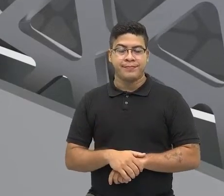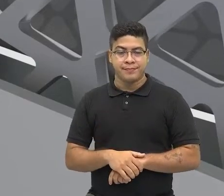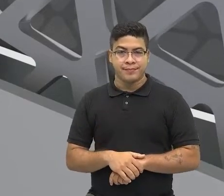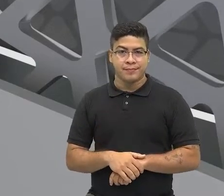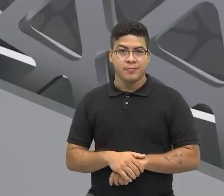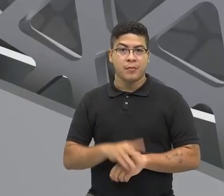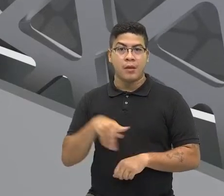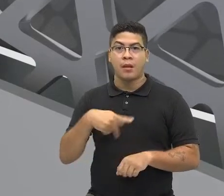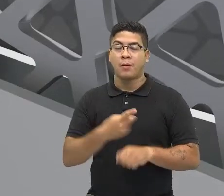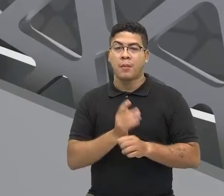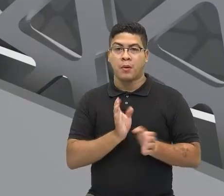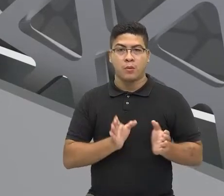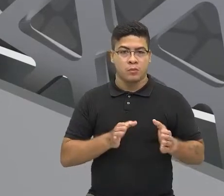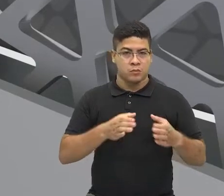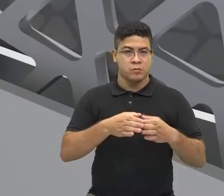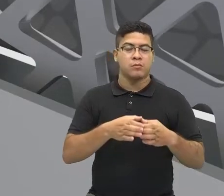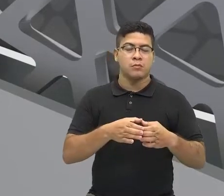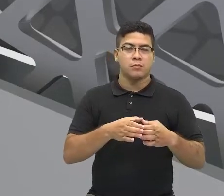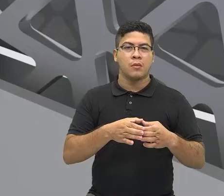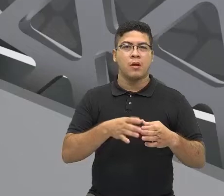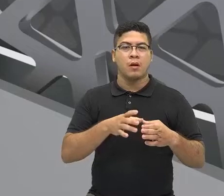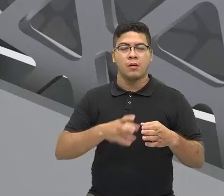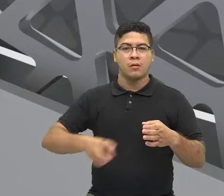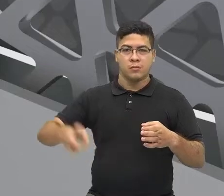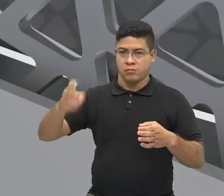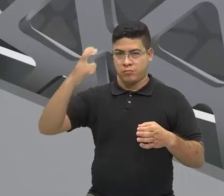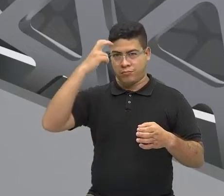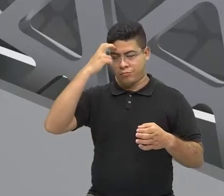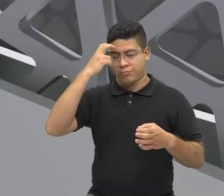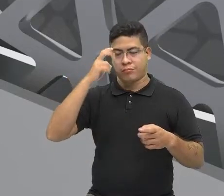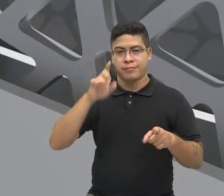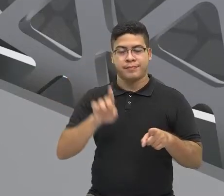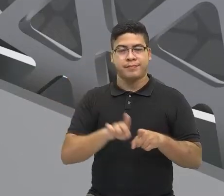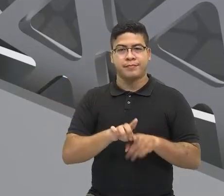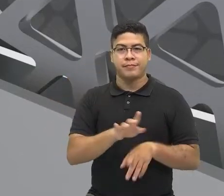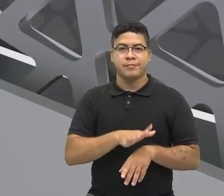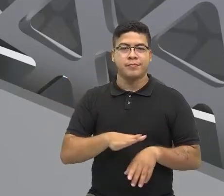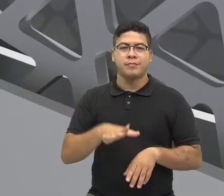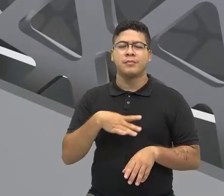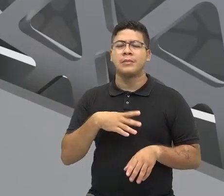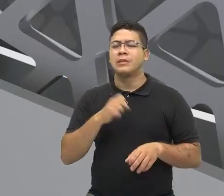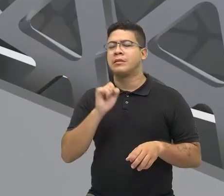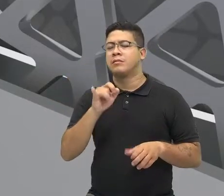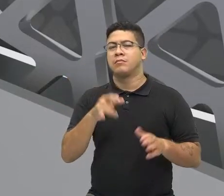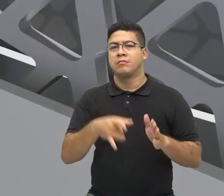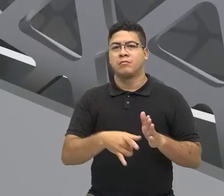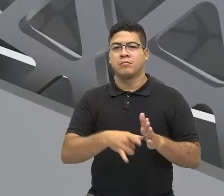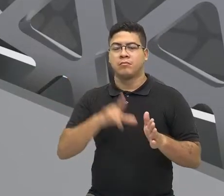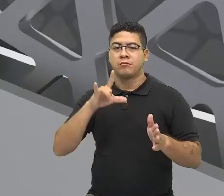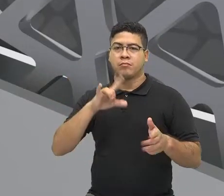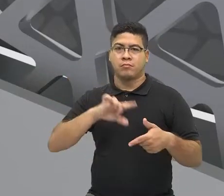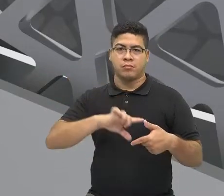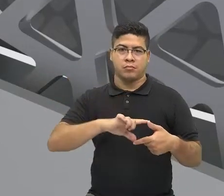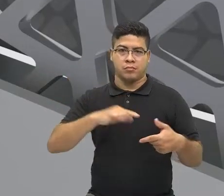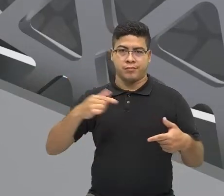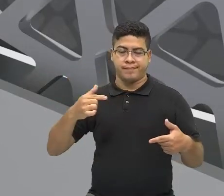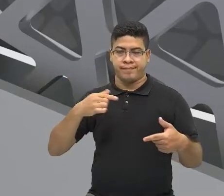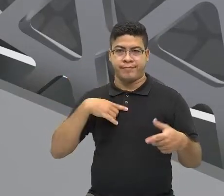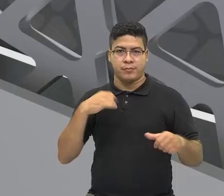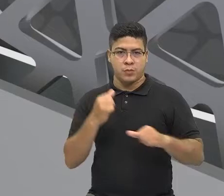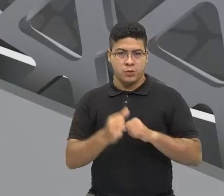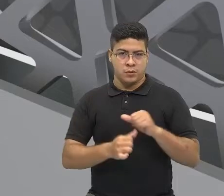as vanguardas. Se o pré-modernismo ele veio, só para mudar alguma